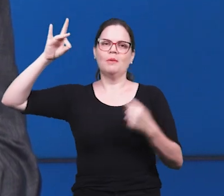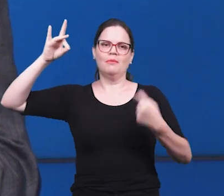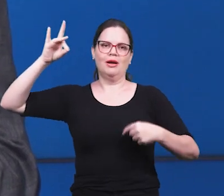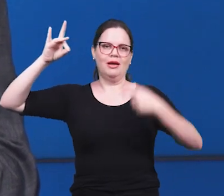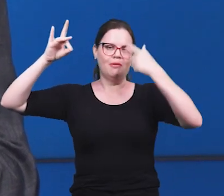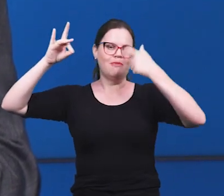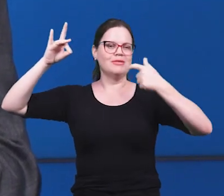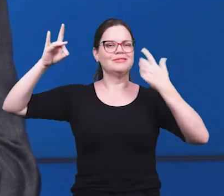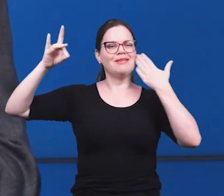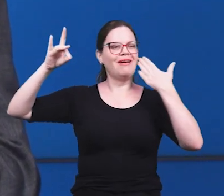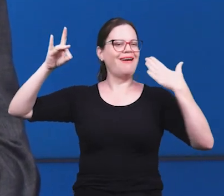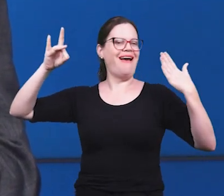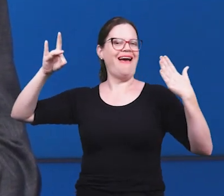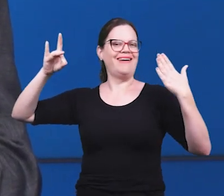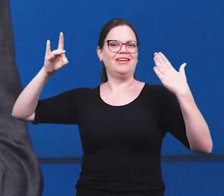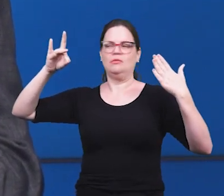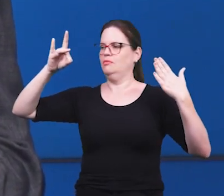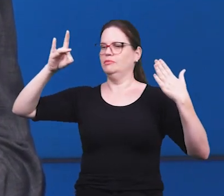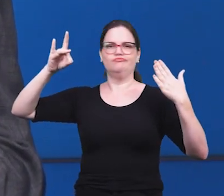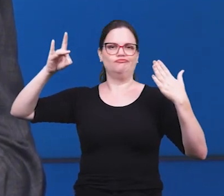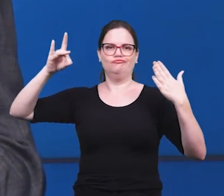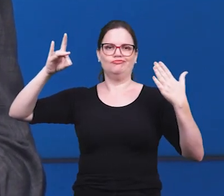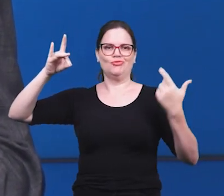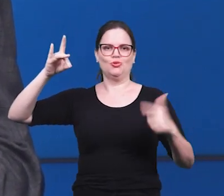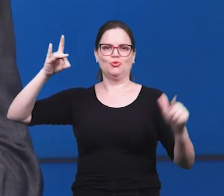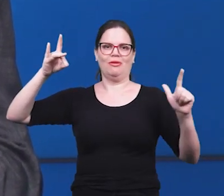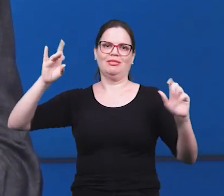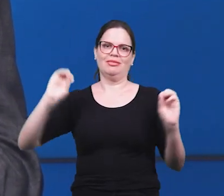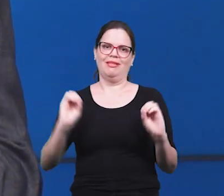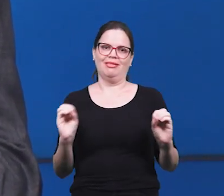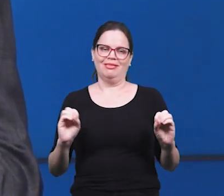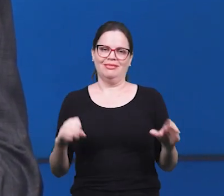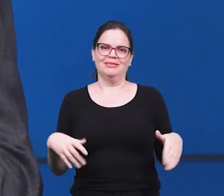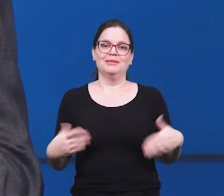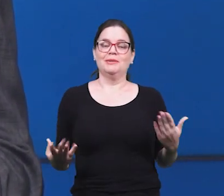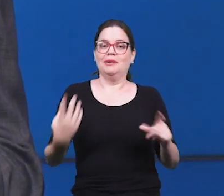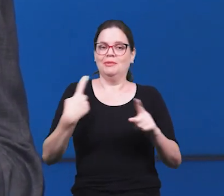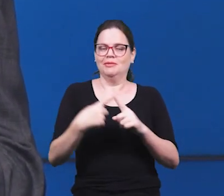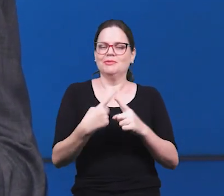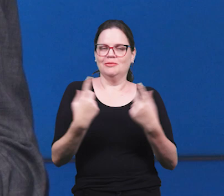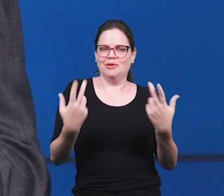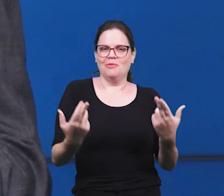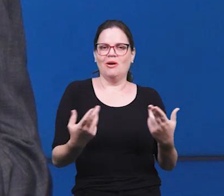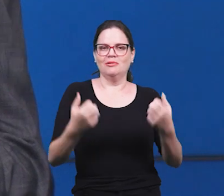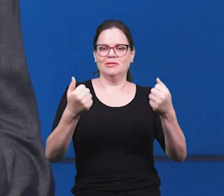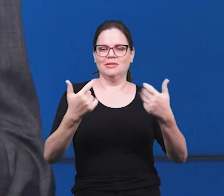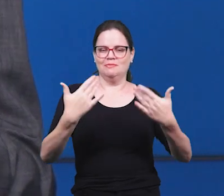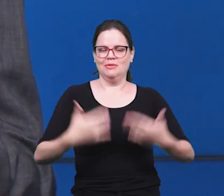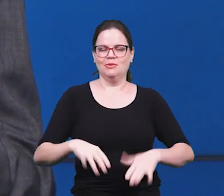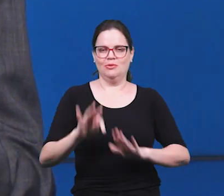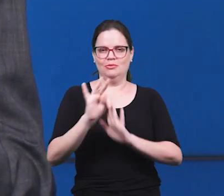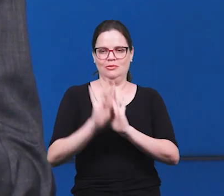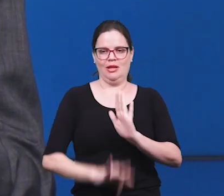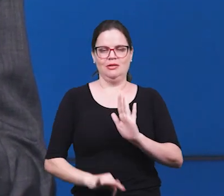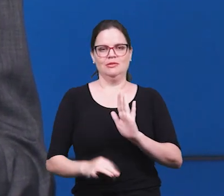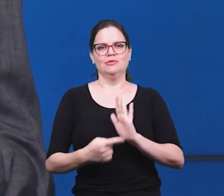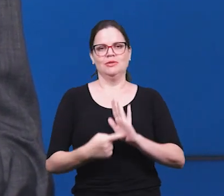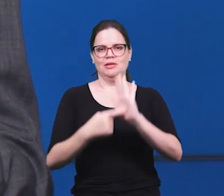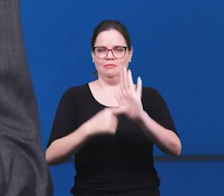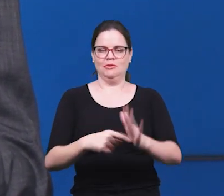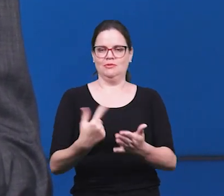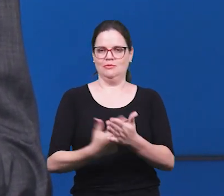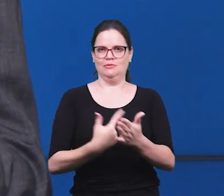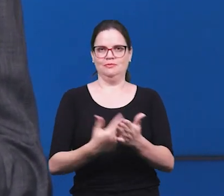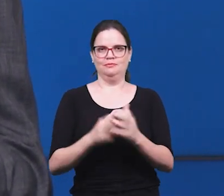que tem vida, mas na verdade está morto, pela descrição do texto na palavra do